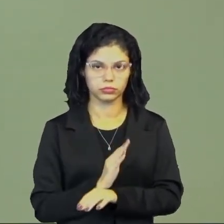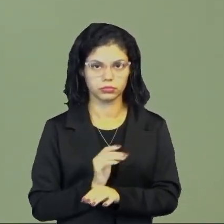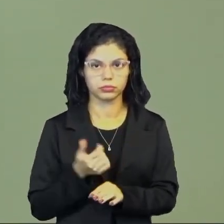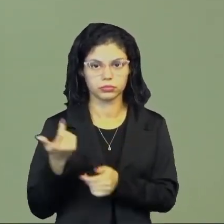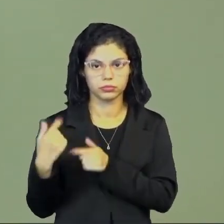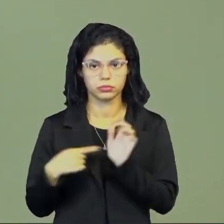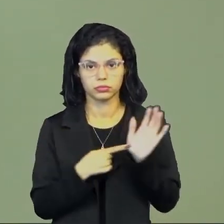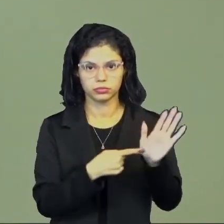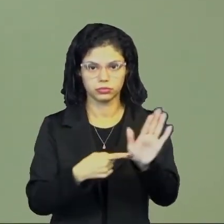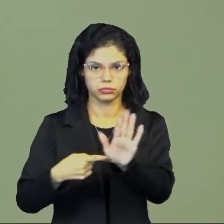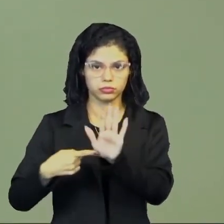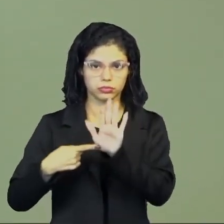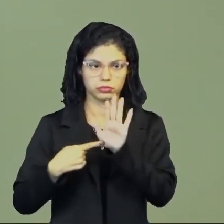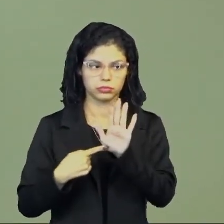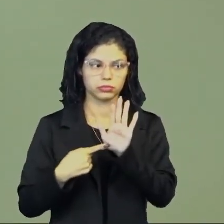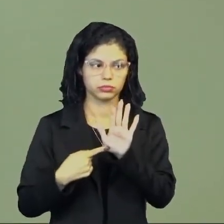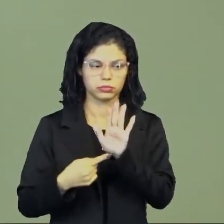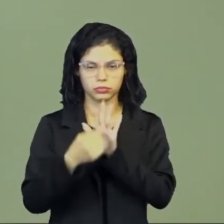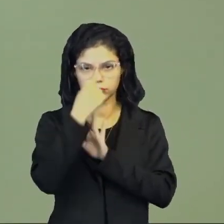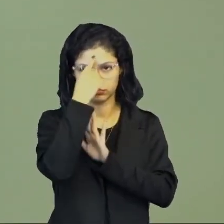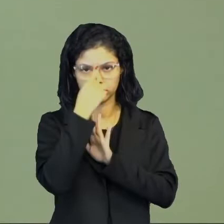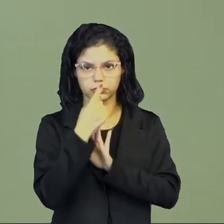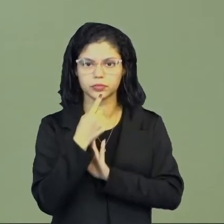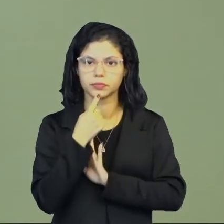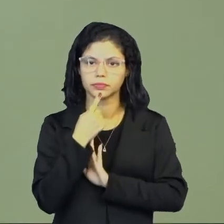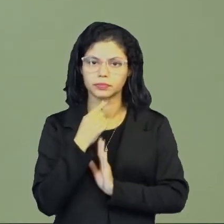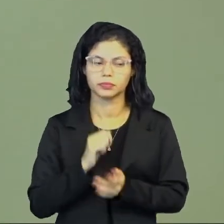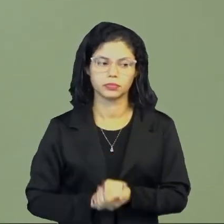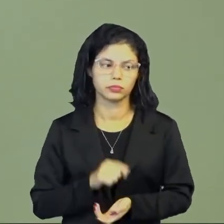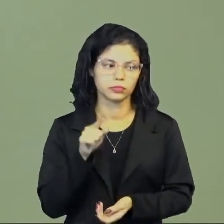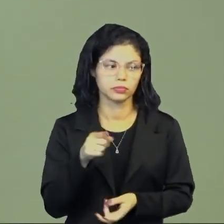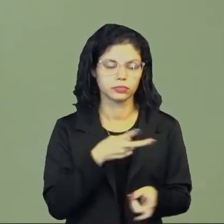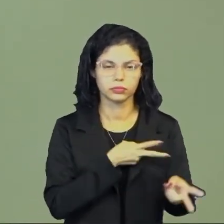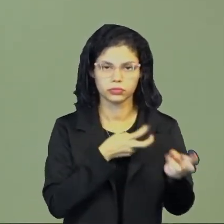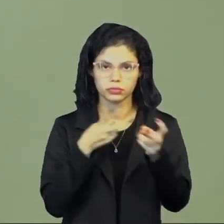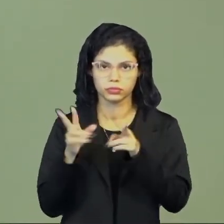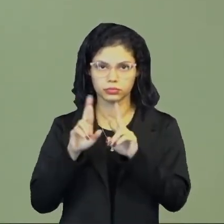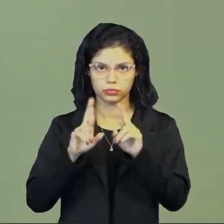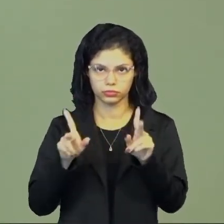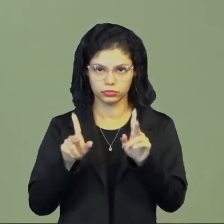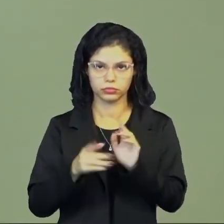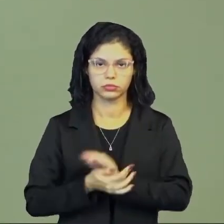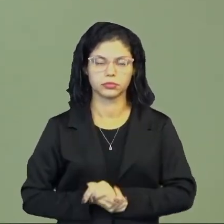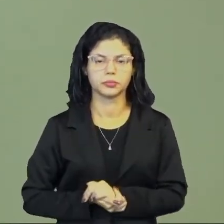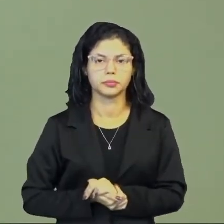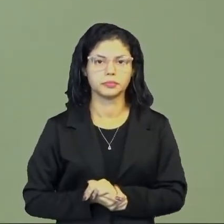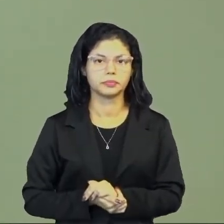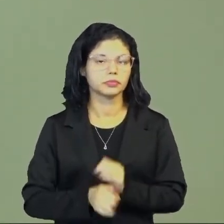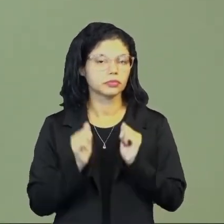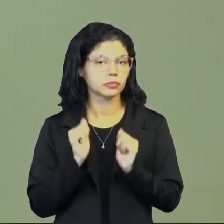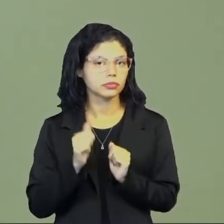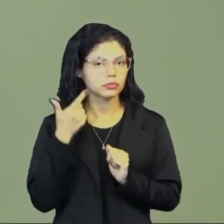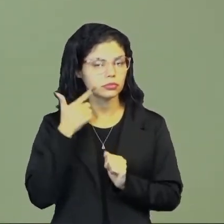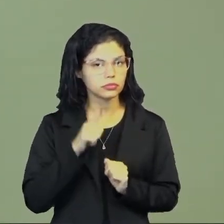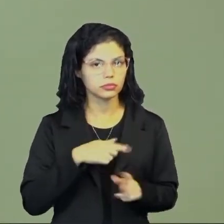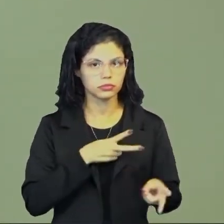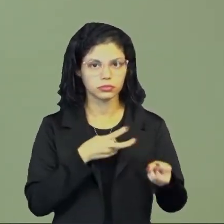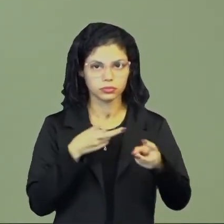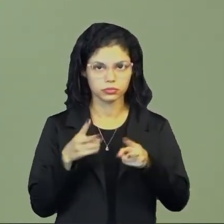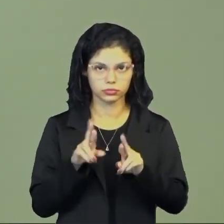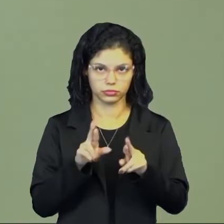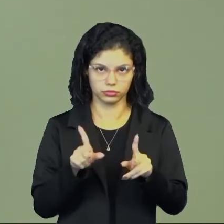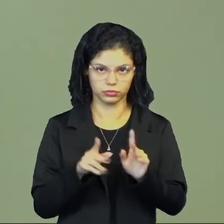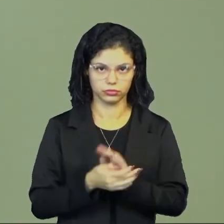querem representar aquilo naquela cena. Então, vocês percebem uma diferença, a gente consegue perceber